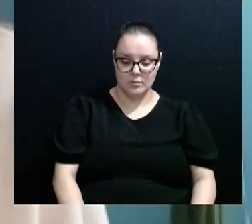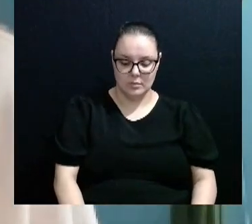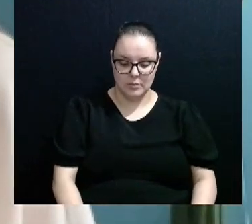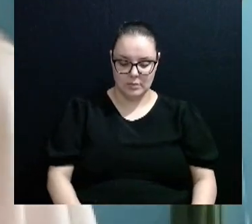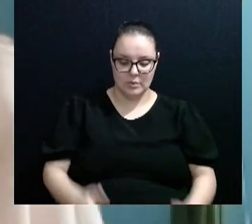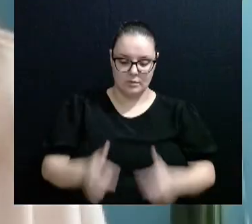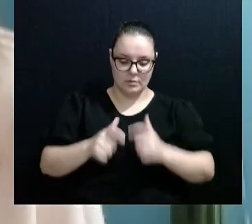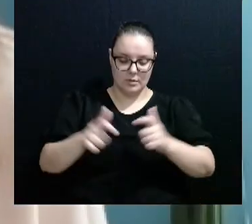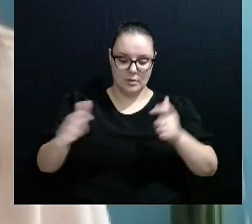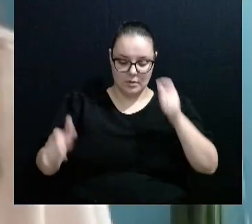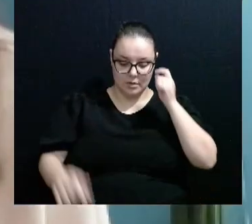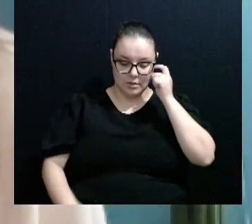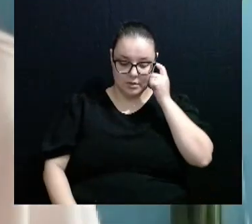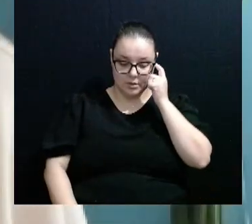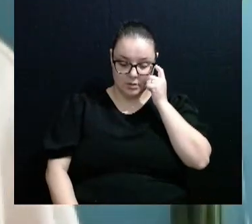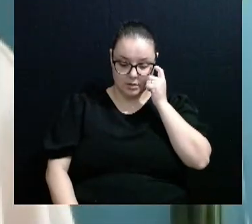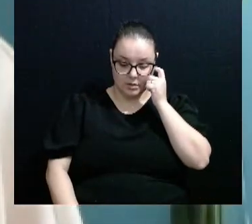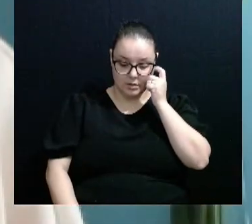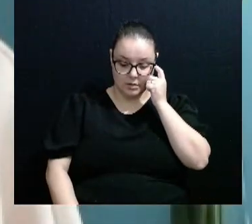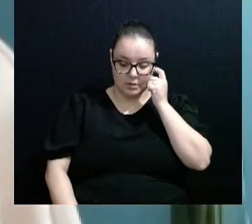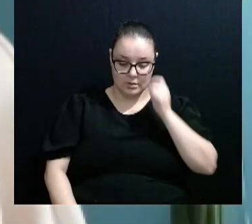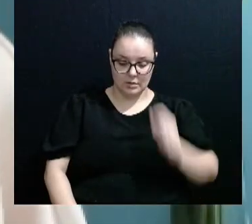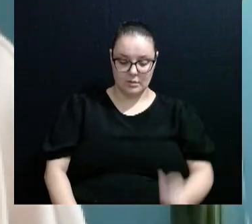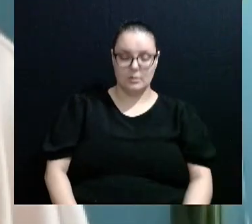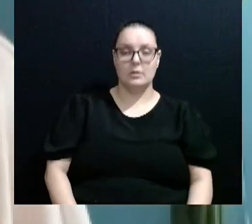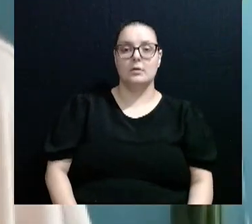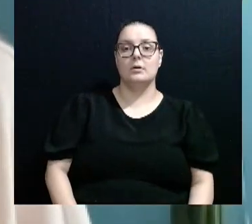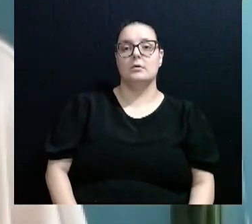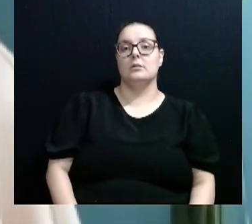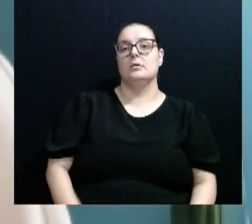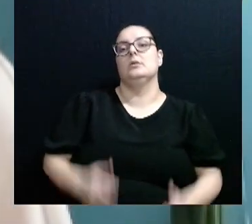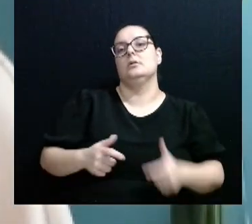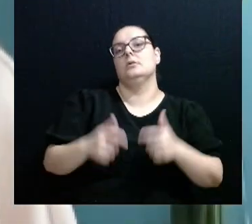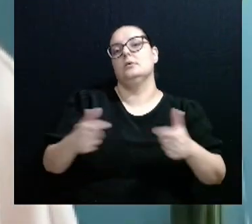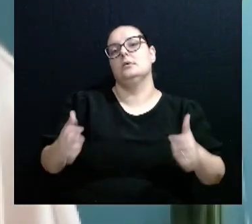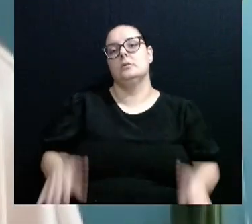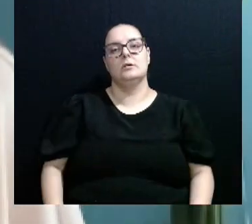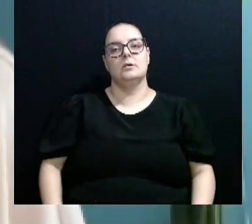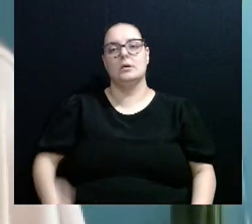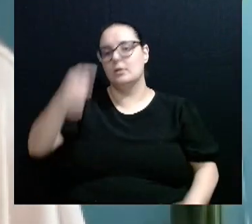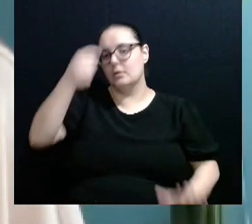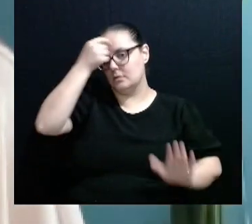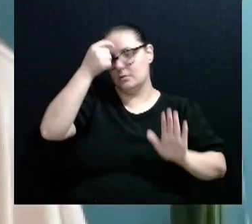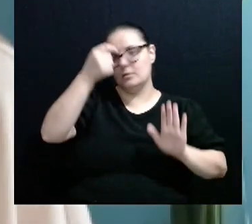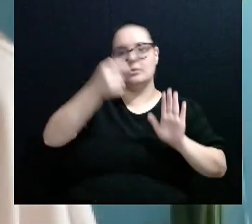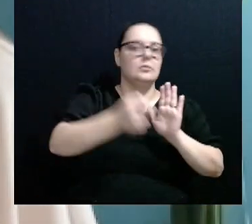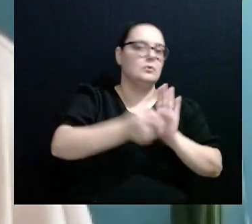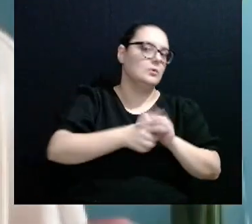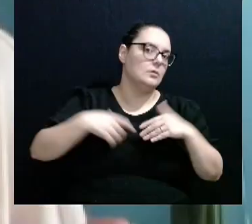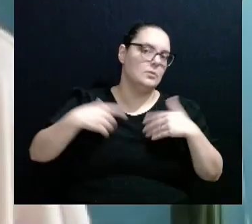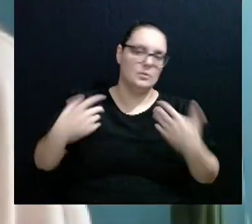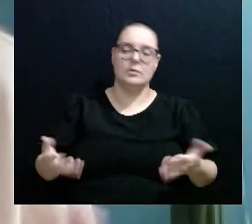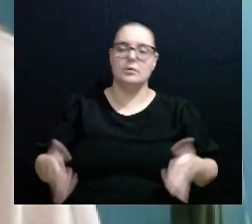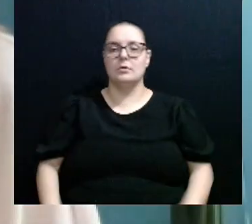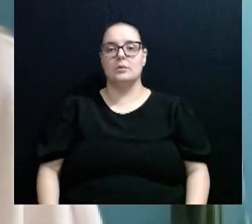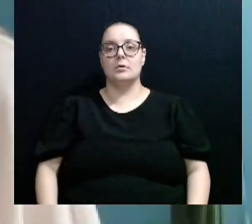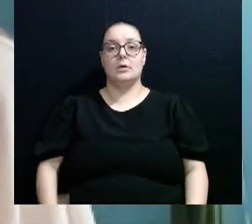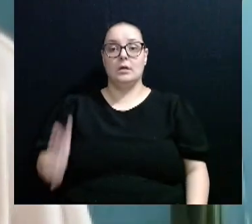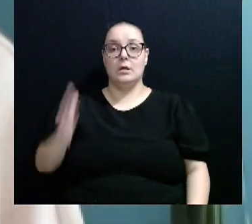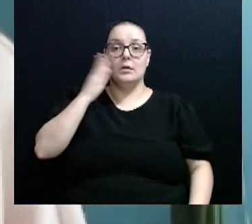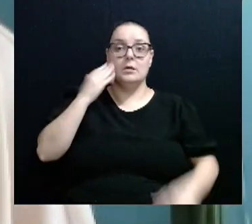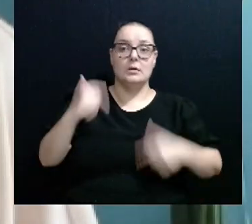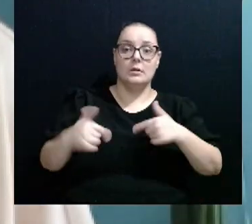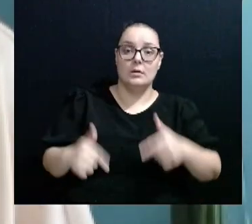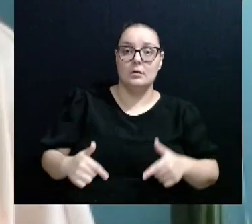continuar crescendo absurdamente, né? Inteligência artificial, saber trabalhar com análise de